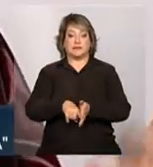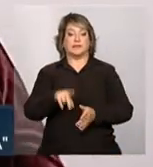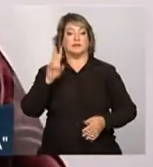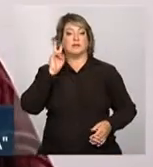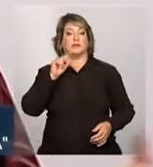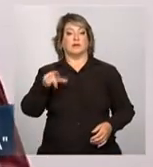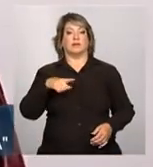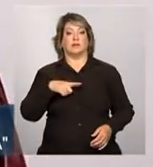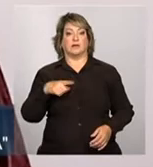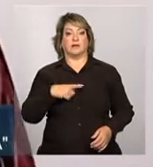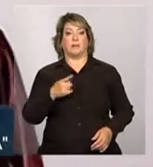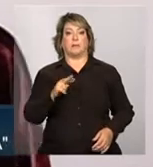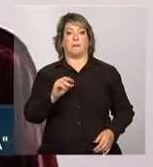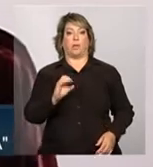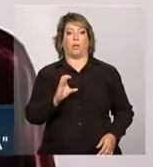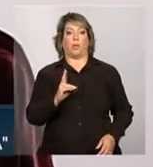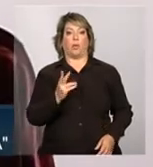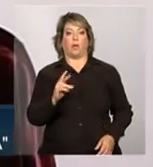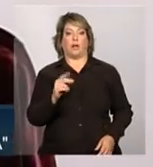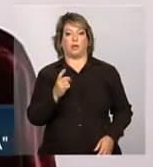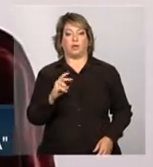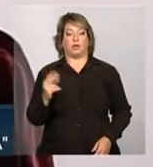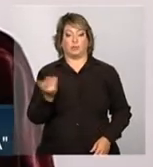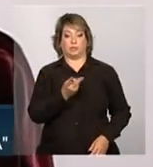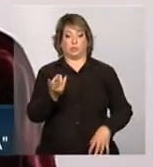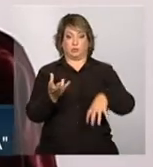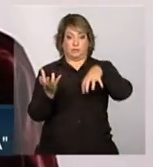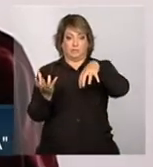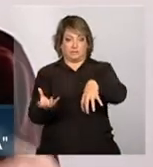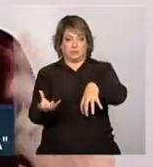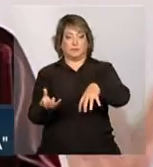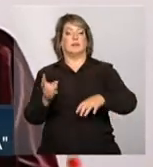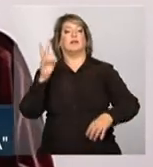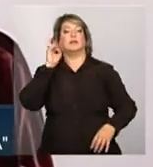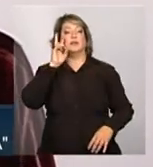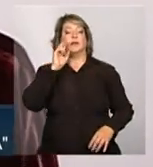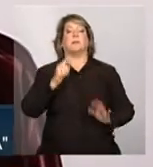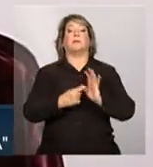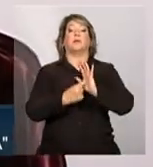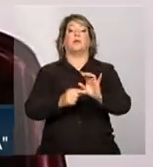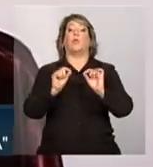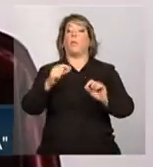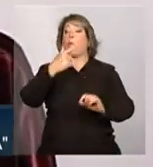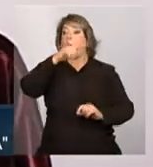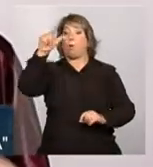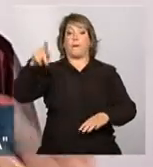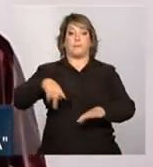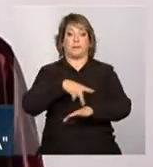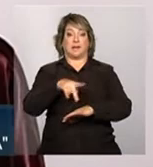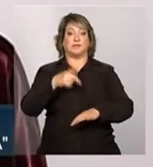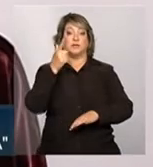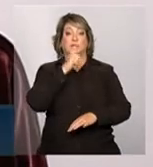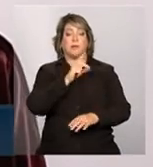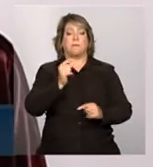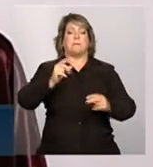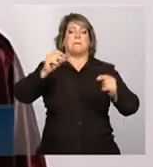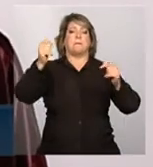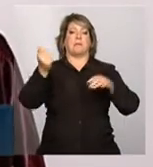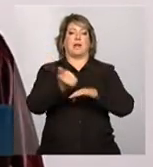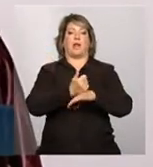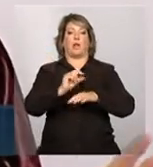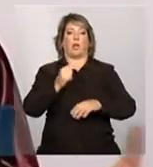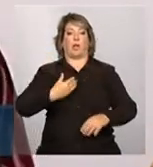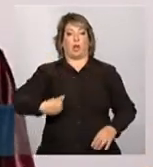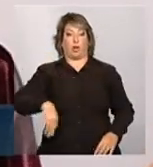da Procuradoria, as duas Procuradorias das Casas, para mostrar como que outros países alcançaram uma situação muito melhor que a nossa,